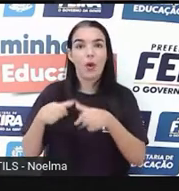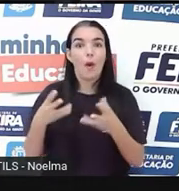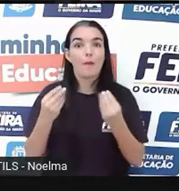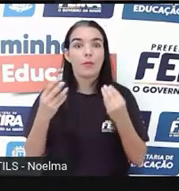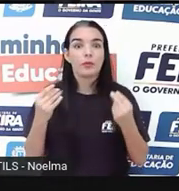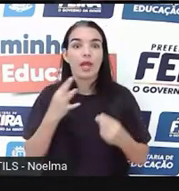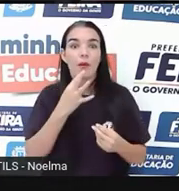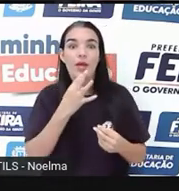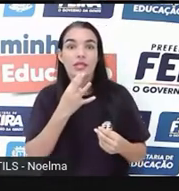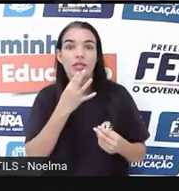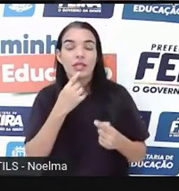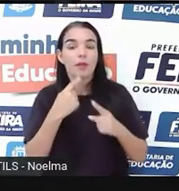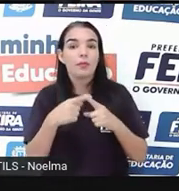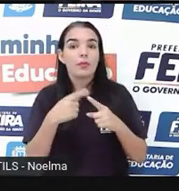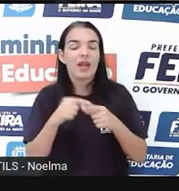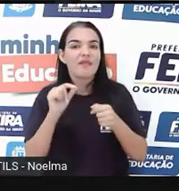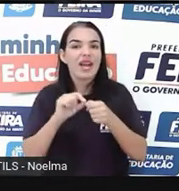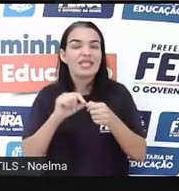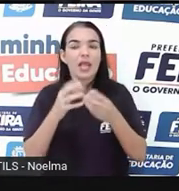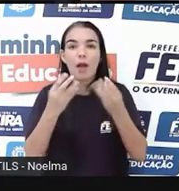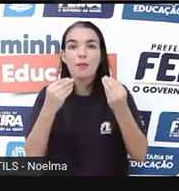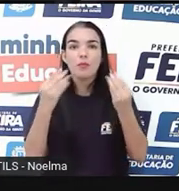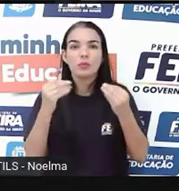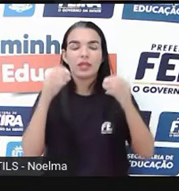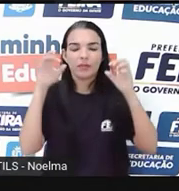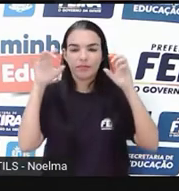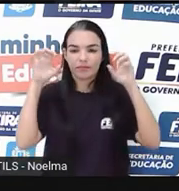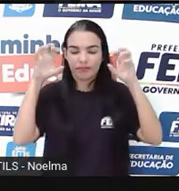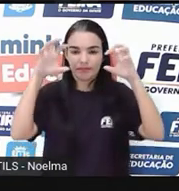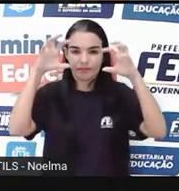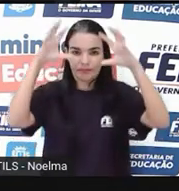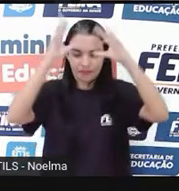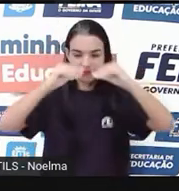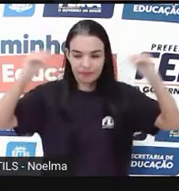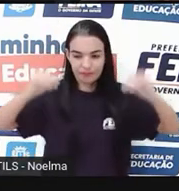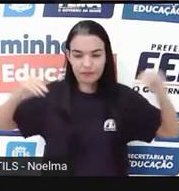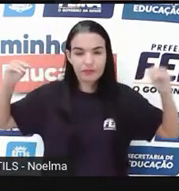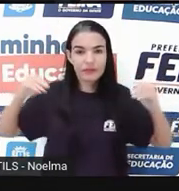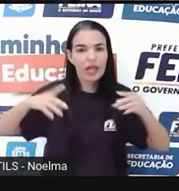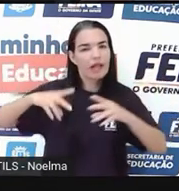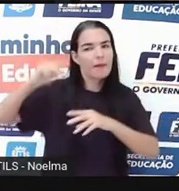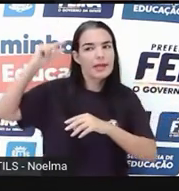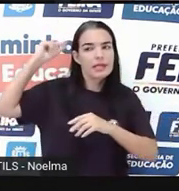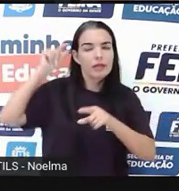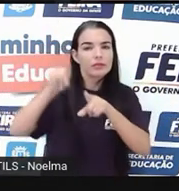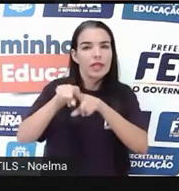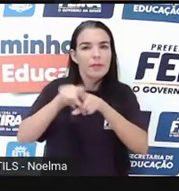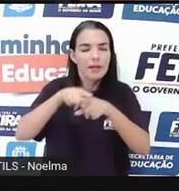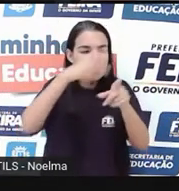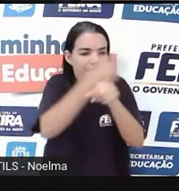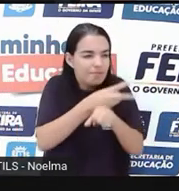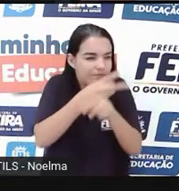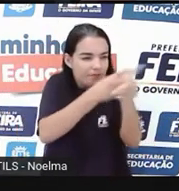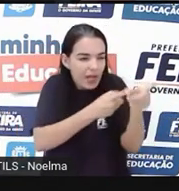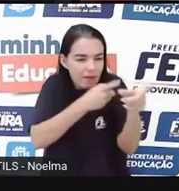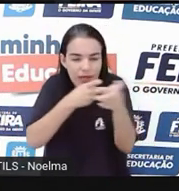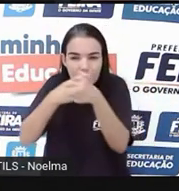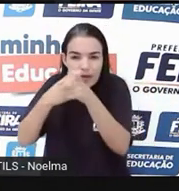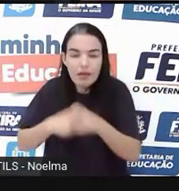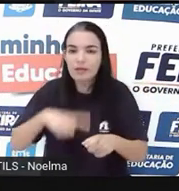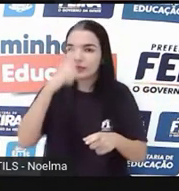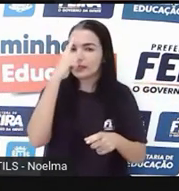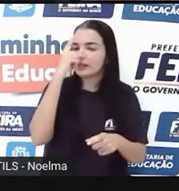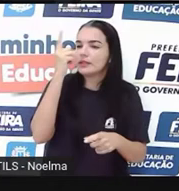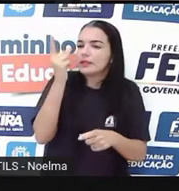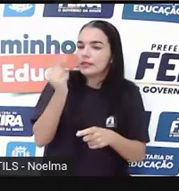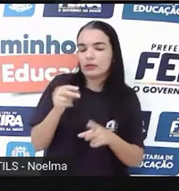pela prática de bruxaria e de caça às bruxas no passado. E hoje é palco de um grande festival,